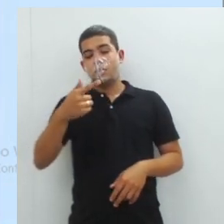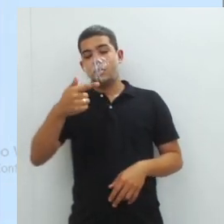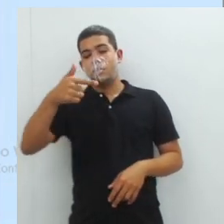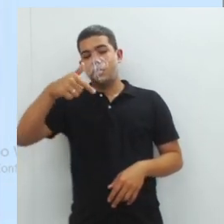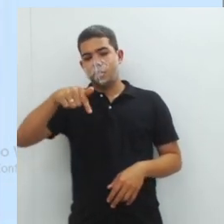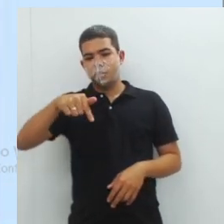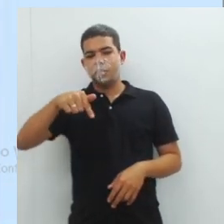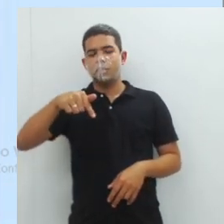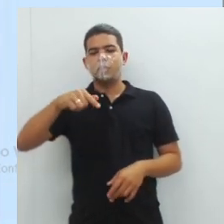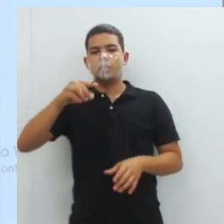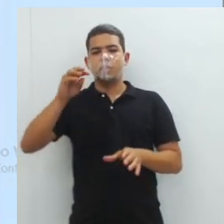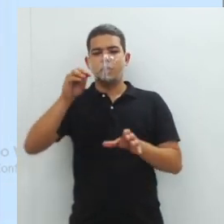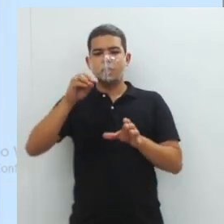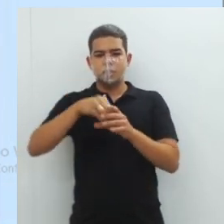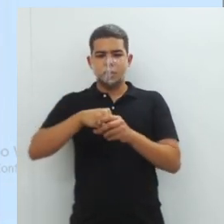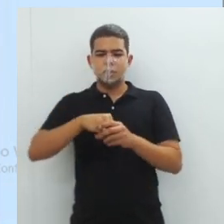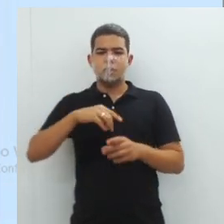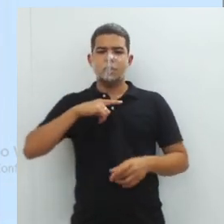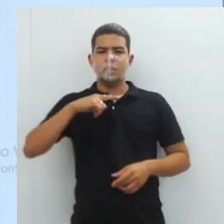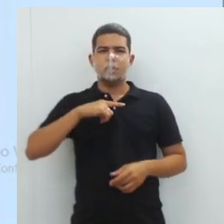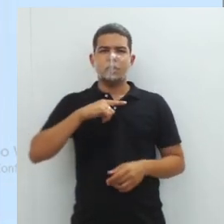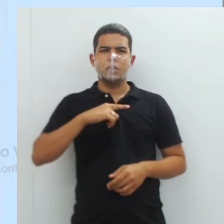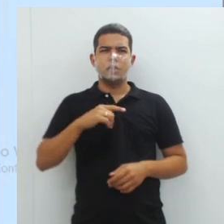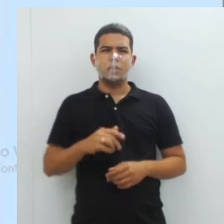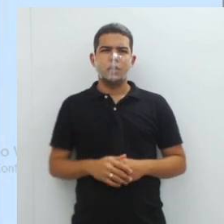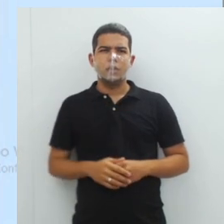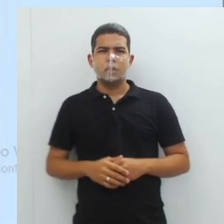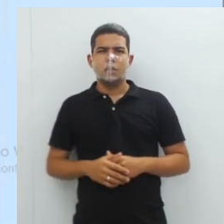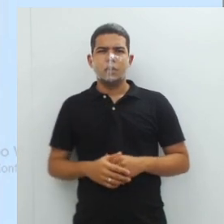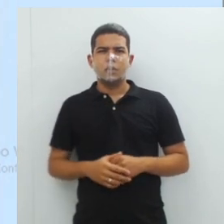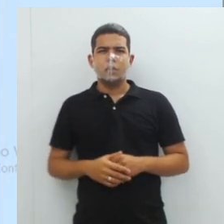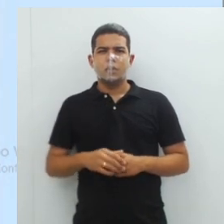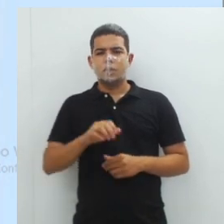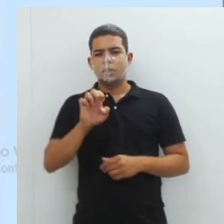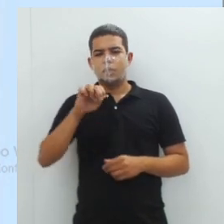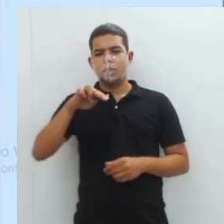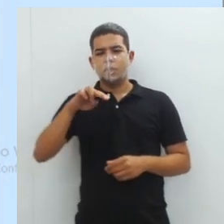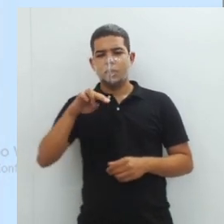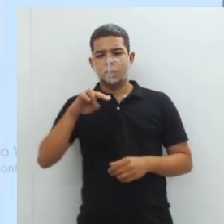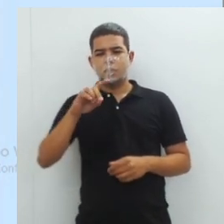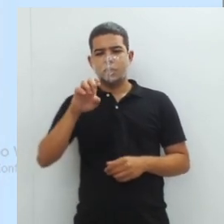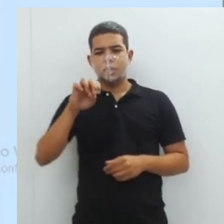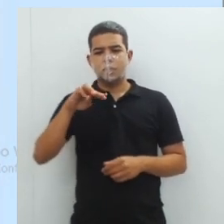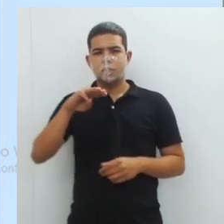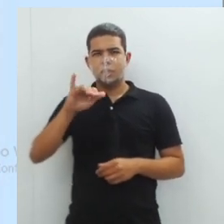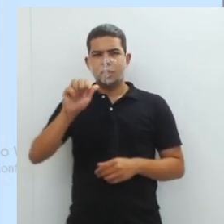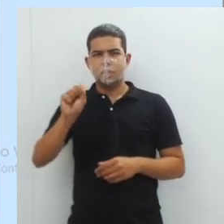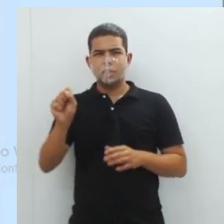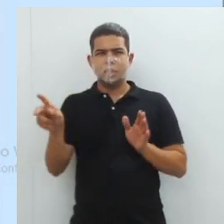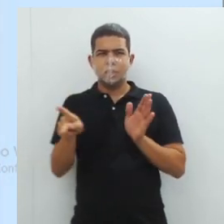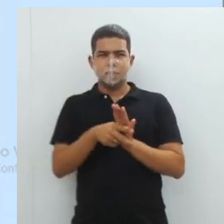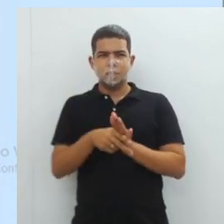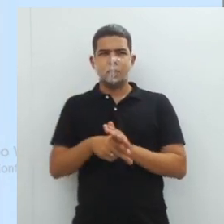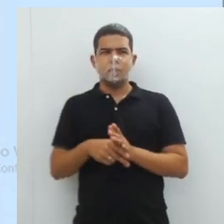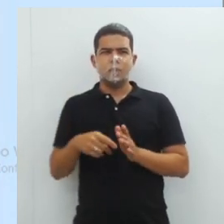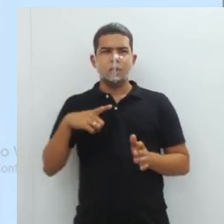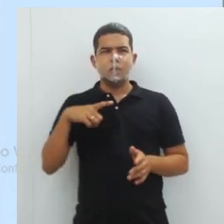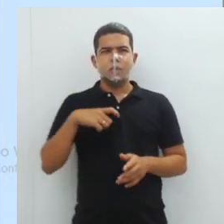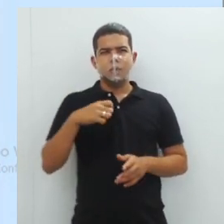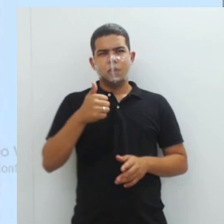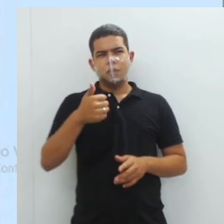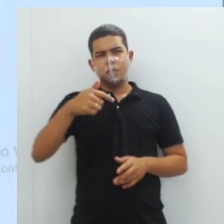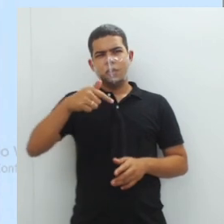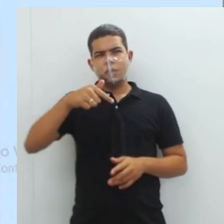são endêmicas. E na região árida, há registro de 178 espécies de